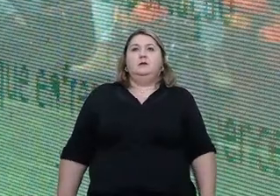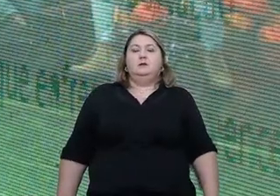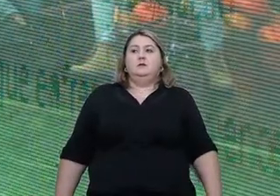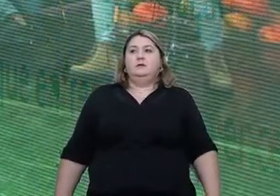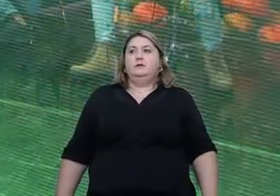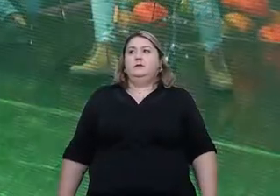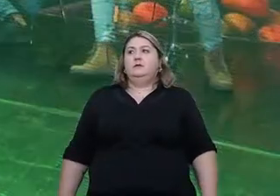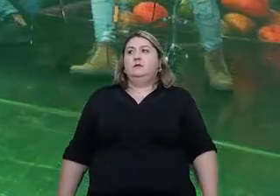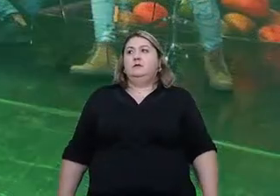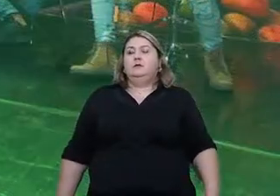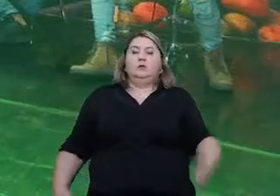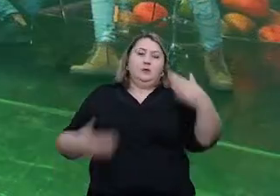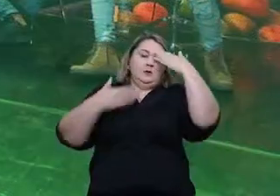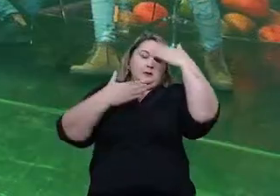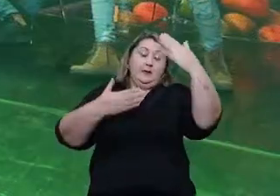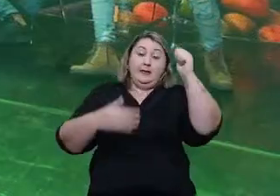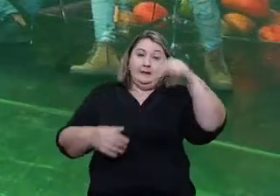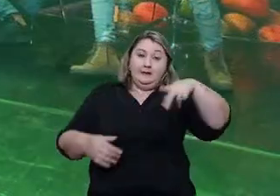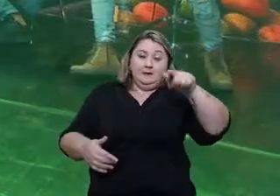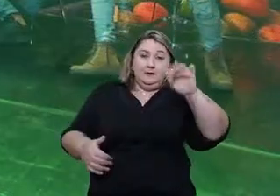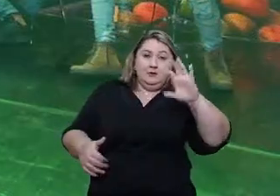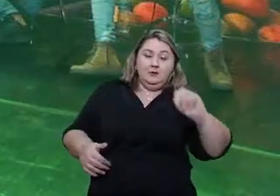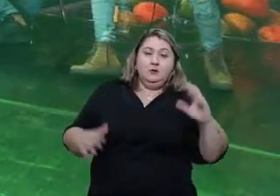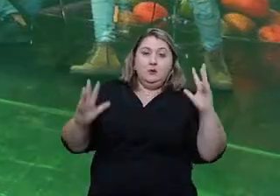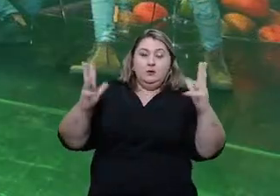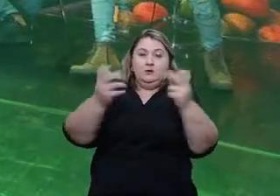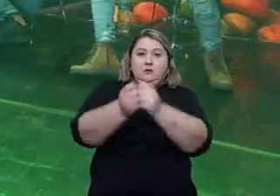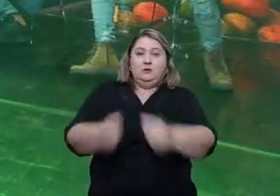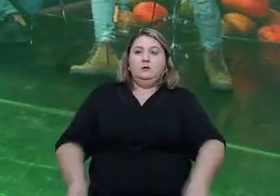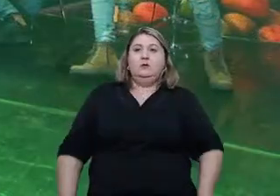Simbora, gente. Obrigada, Ângelo. Obrigado a todo mundo. Bora.